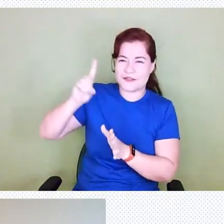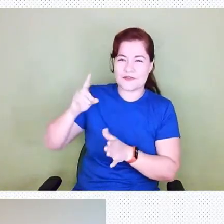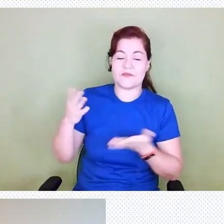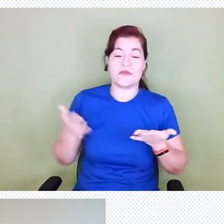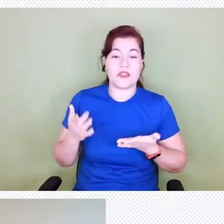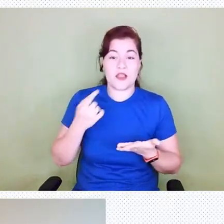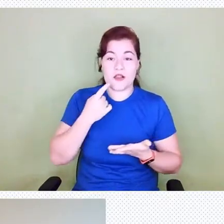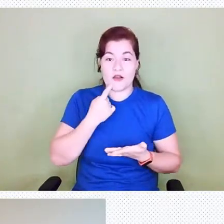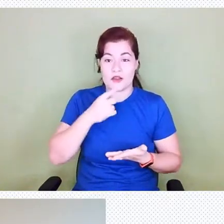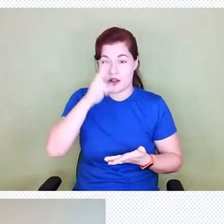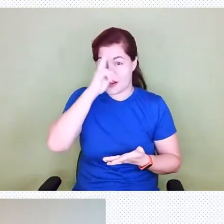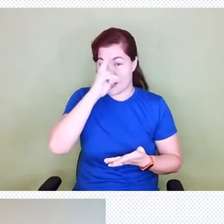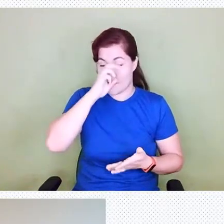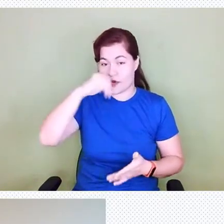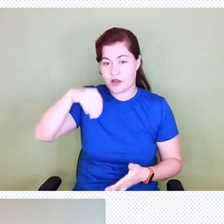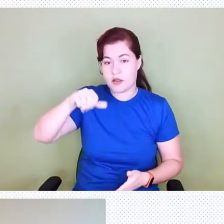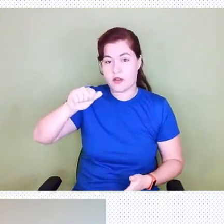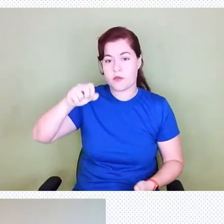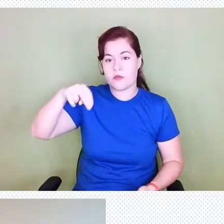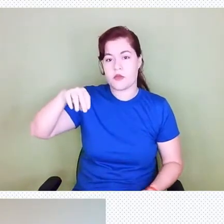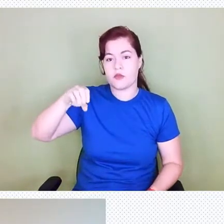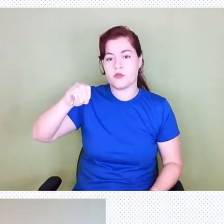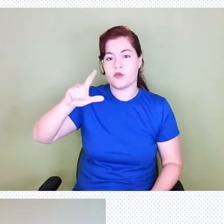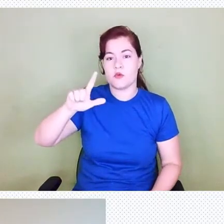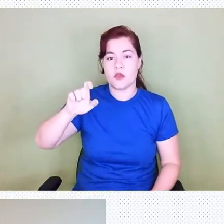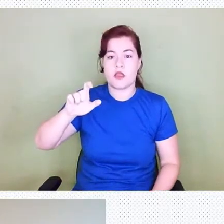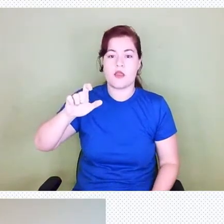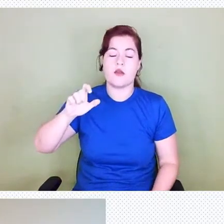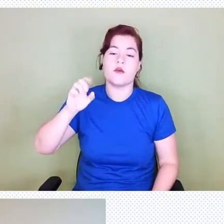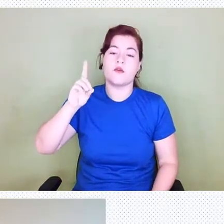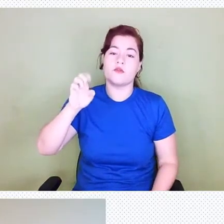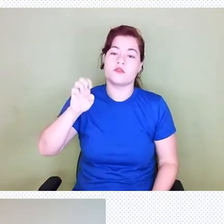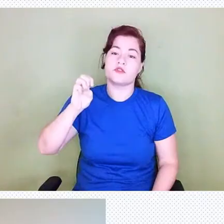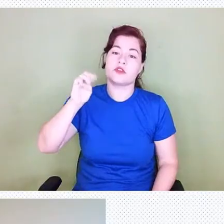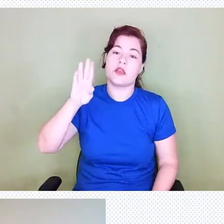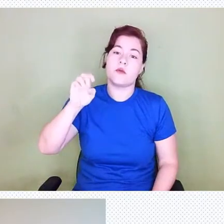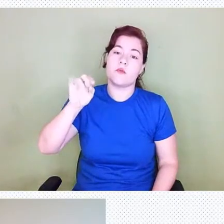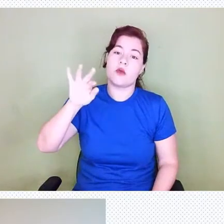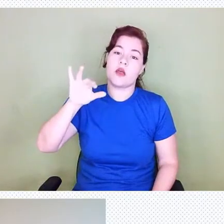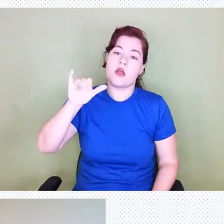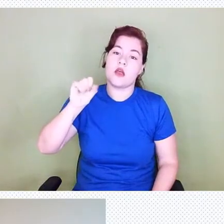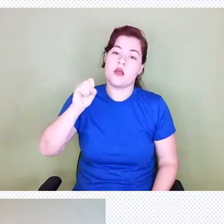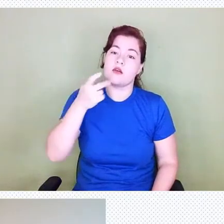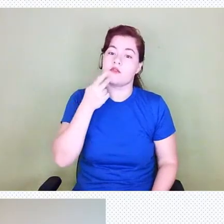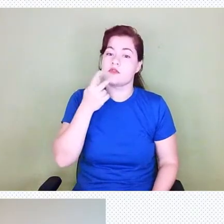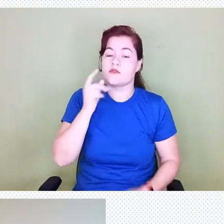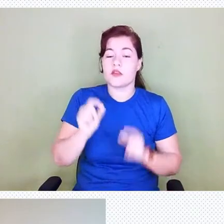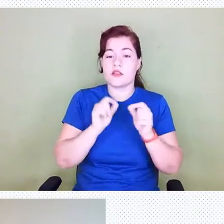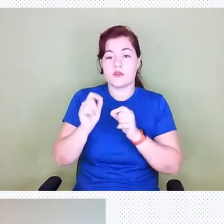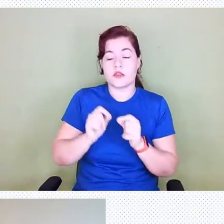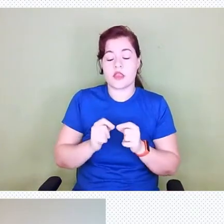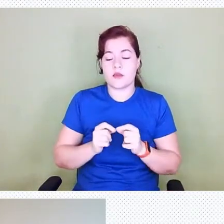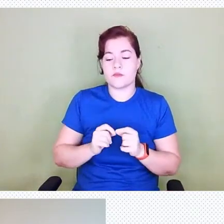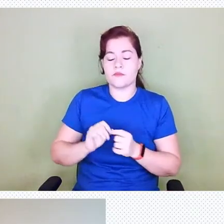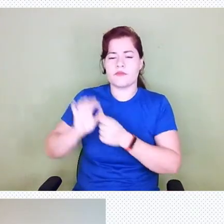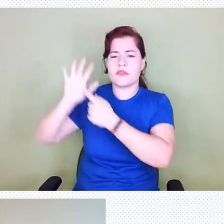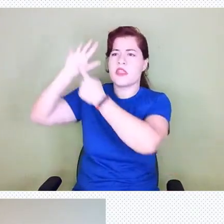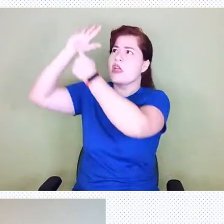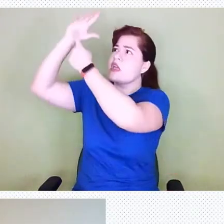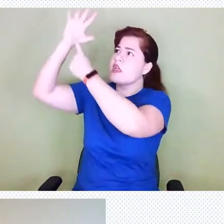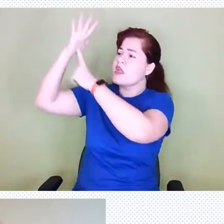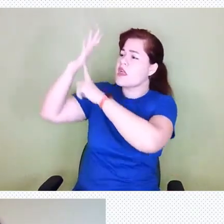de Manuel de Barros, quando ele diz assim: quem me apresentou Deus foram as formigas.